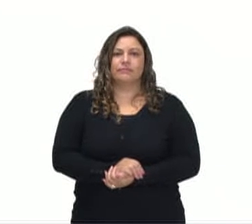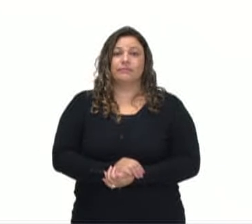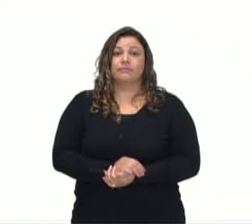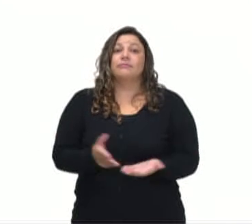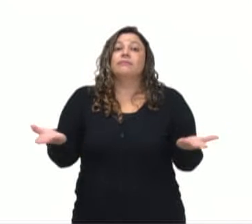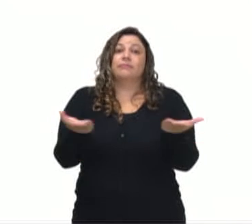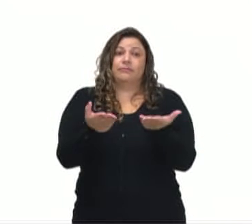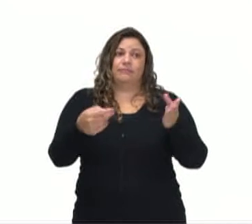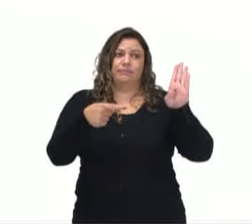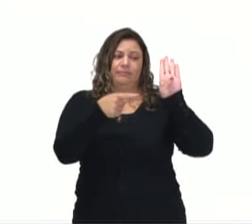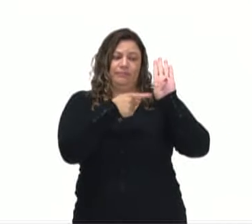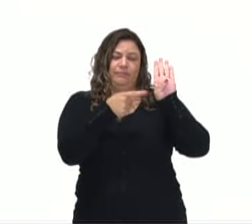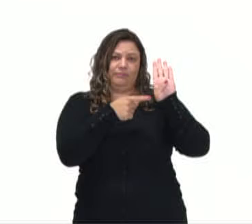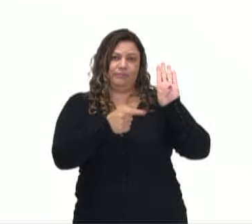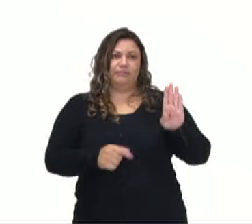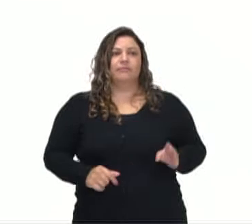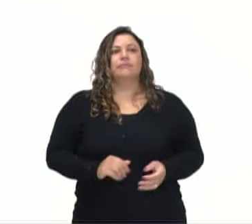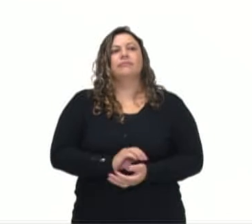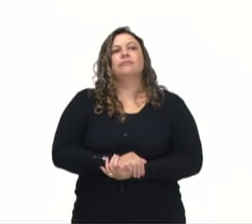B.